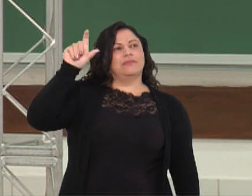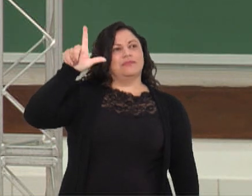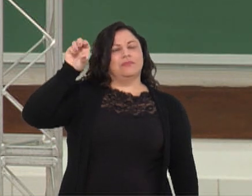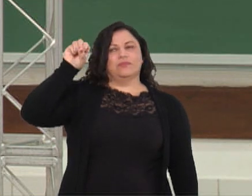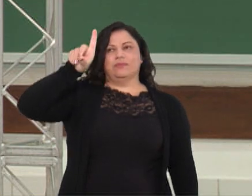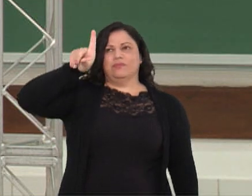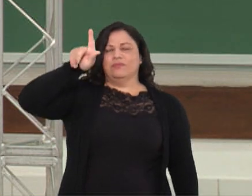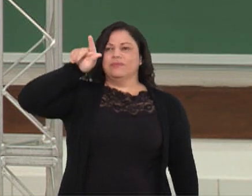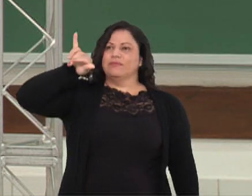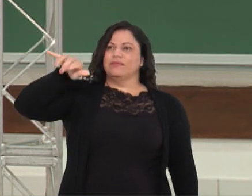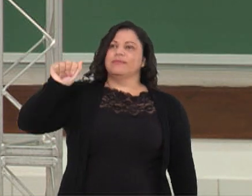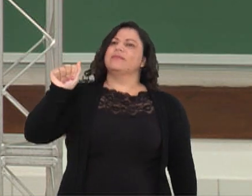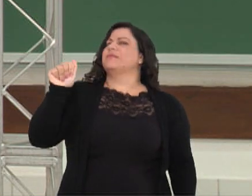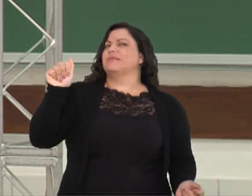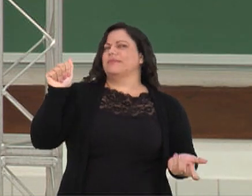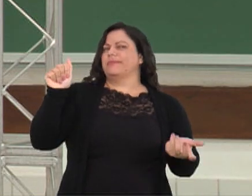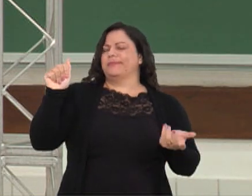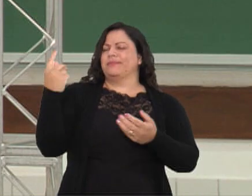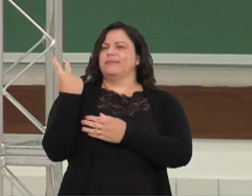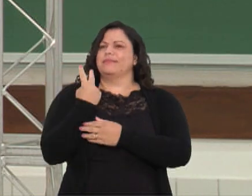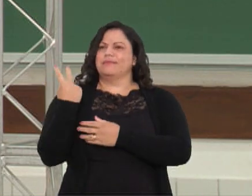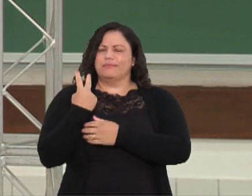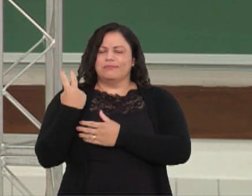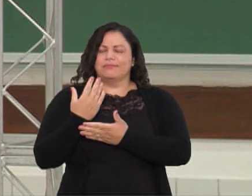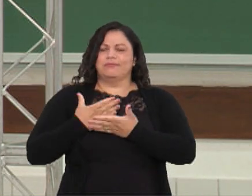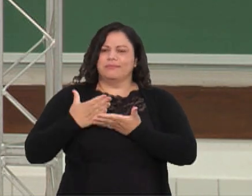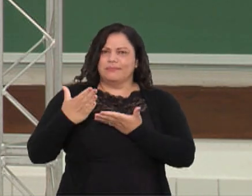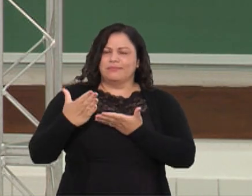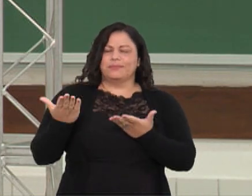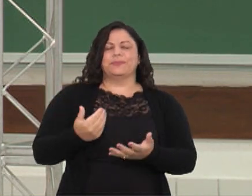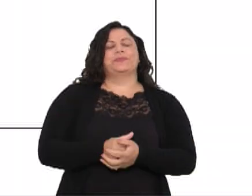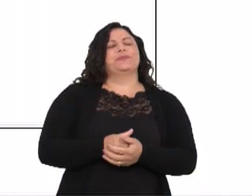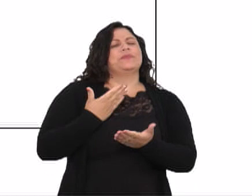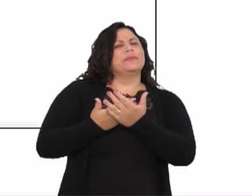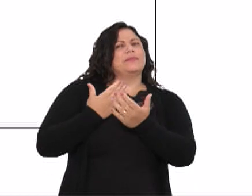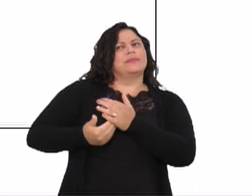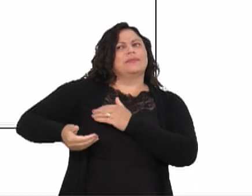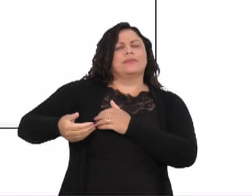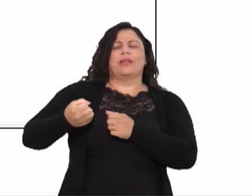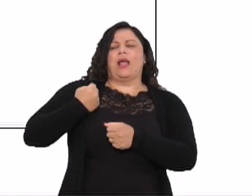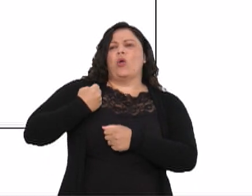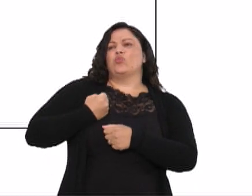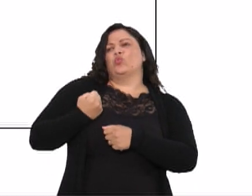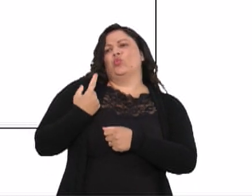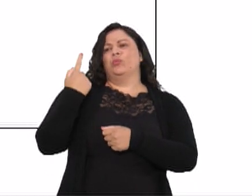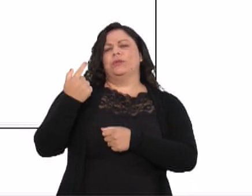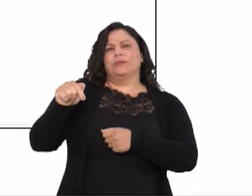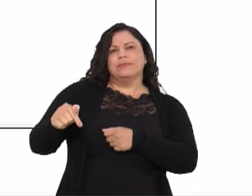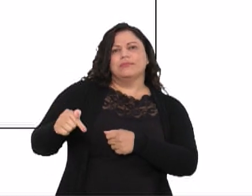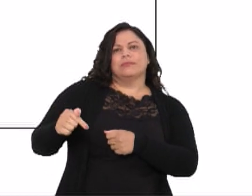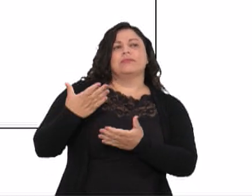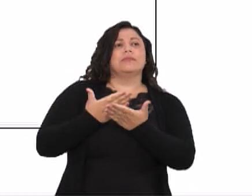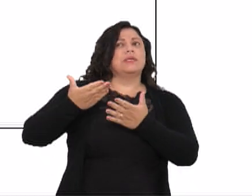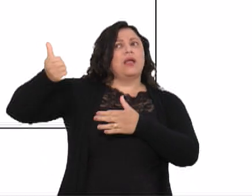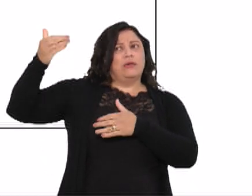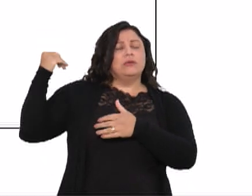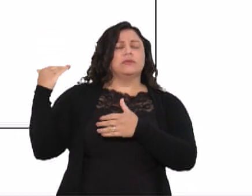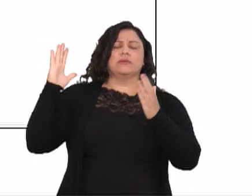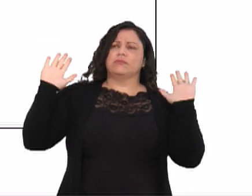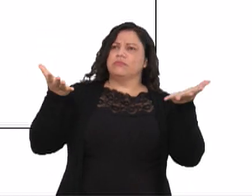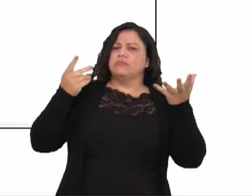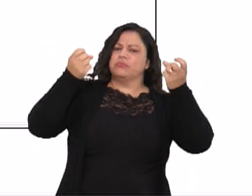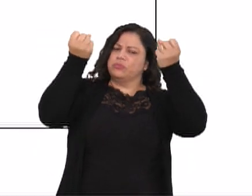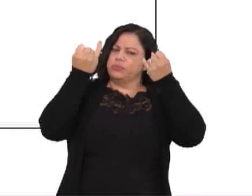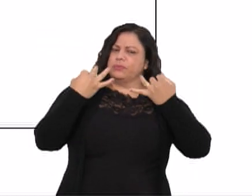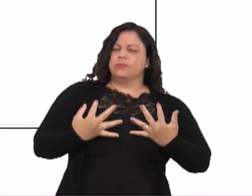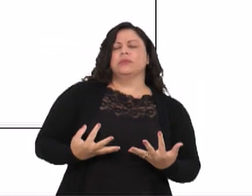2, na aula 17. Na aula anterior, tratamos de modo genérico o conceito